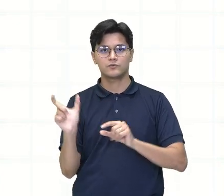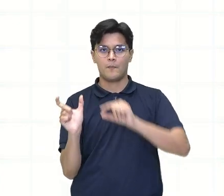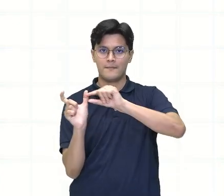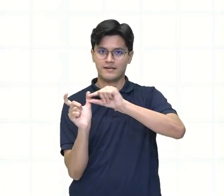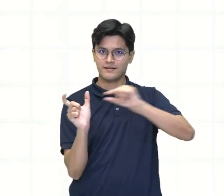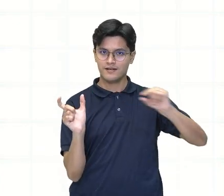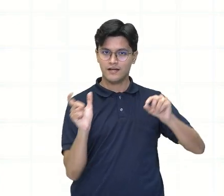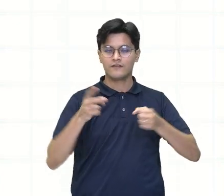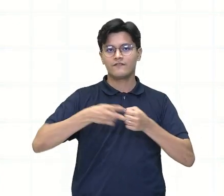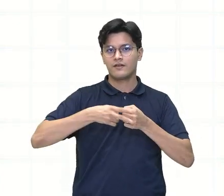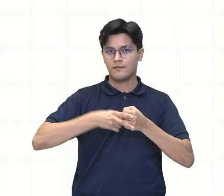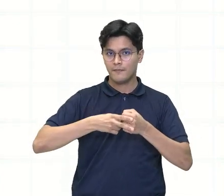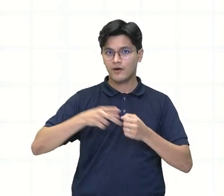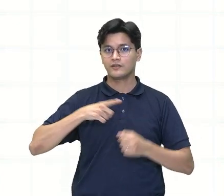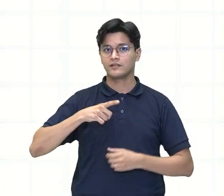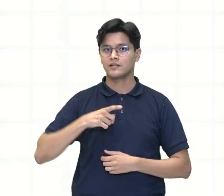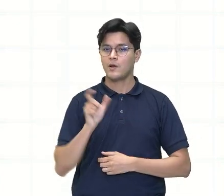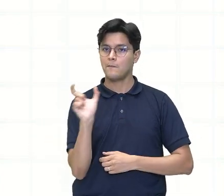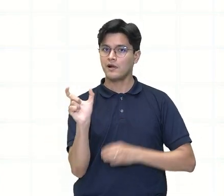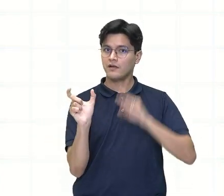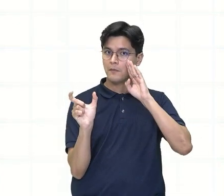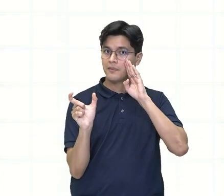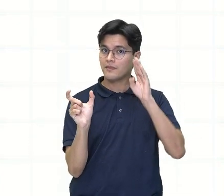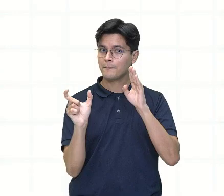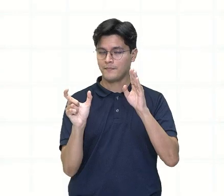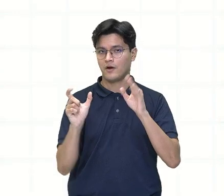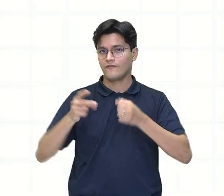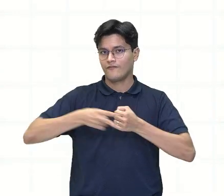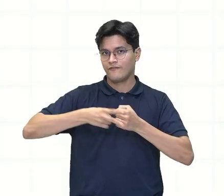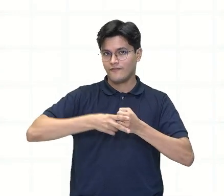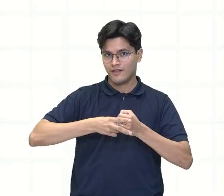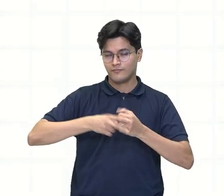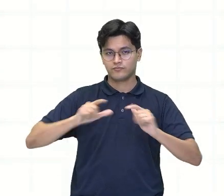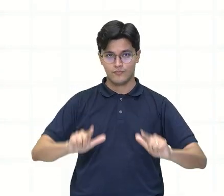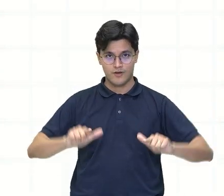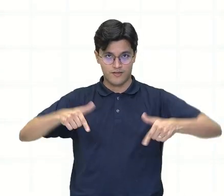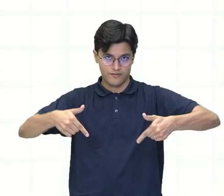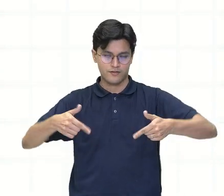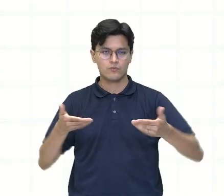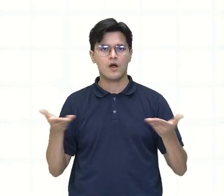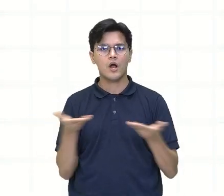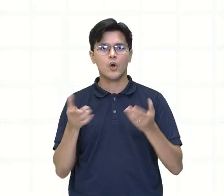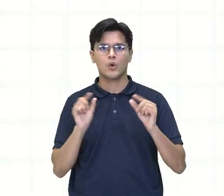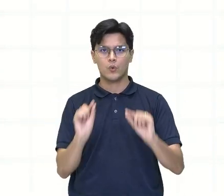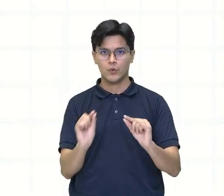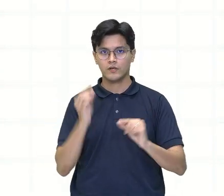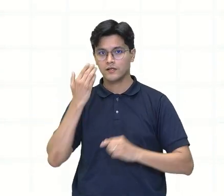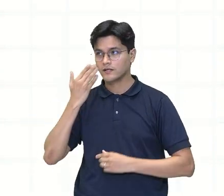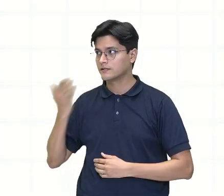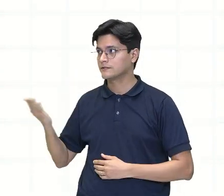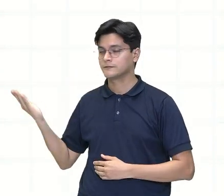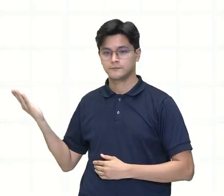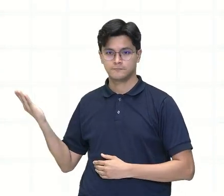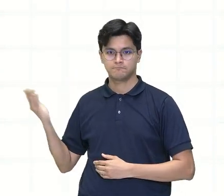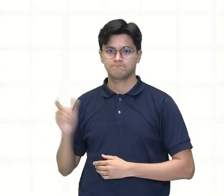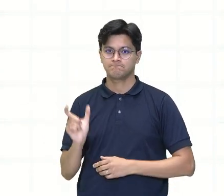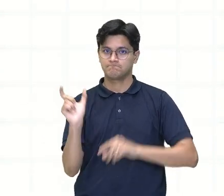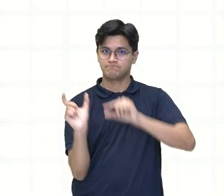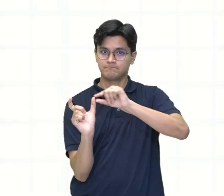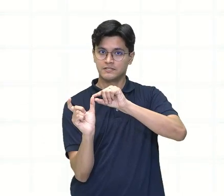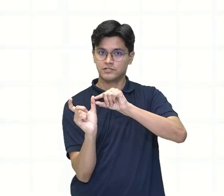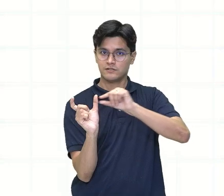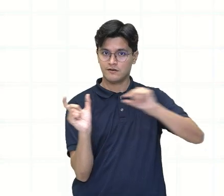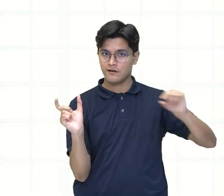de ação. Então, no predicado nominal é aquele que tem como núcleo um substantivo, tá? Um substantivo.